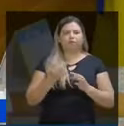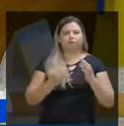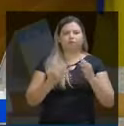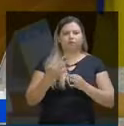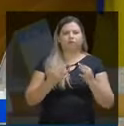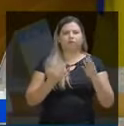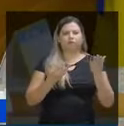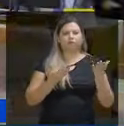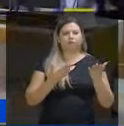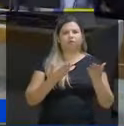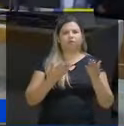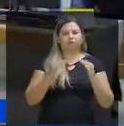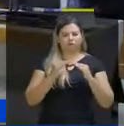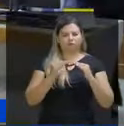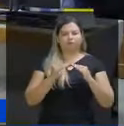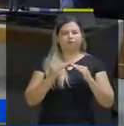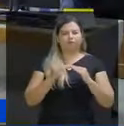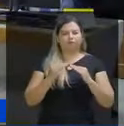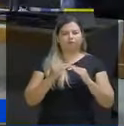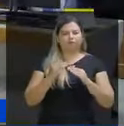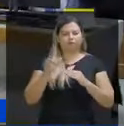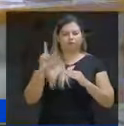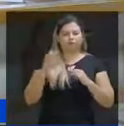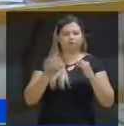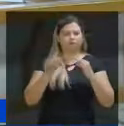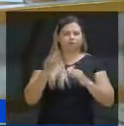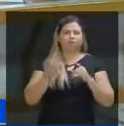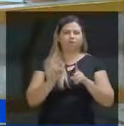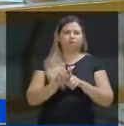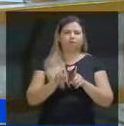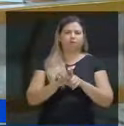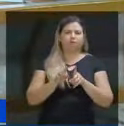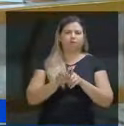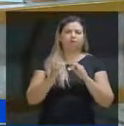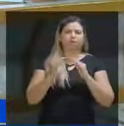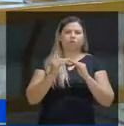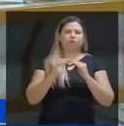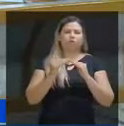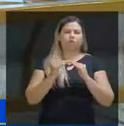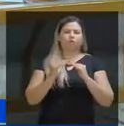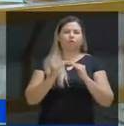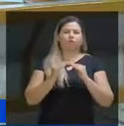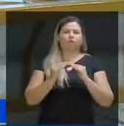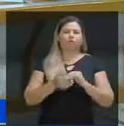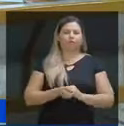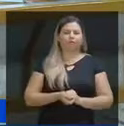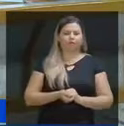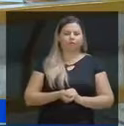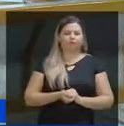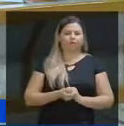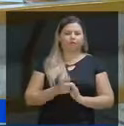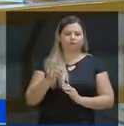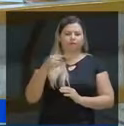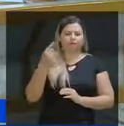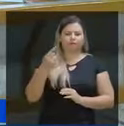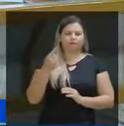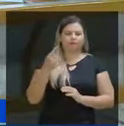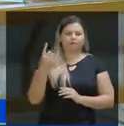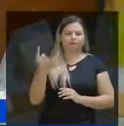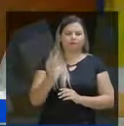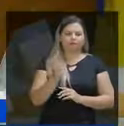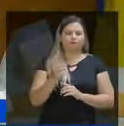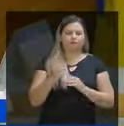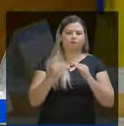Gonçalves. Acompanho a relatora. Juíza Tina Souza. Acompanho o relator, presidente. Juiz Normande Souza. Eu